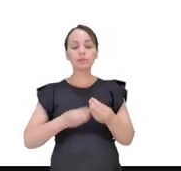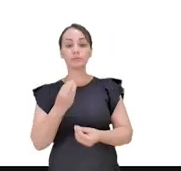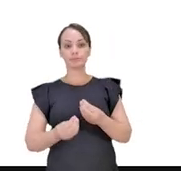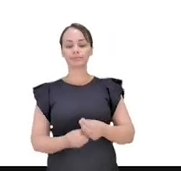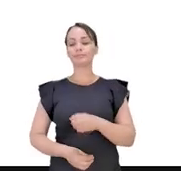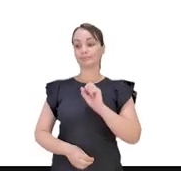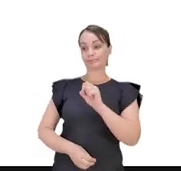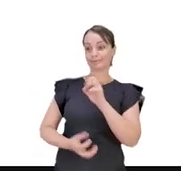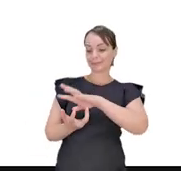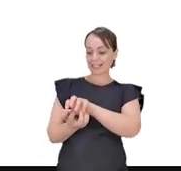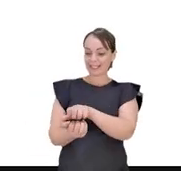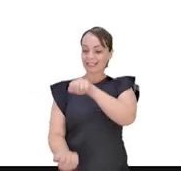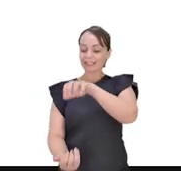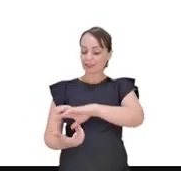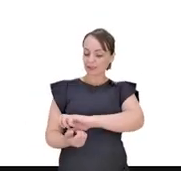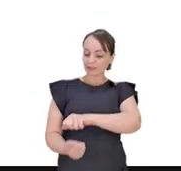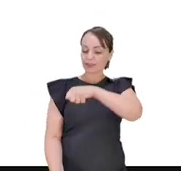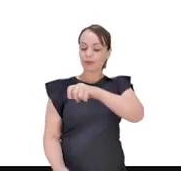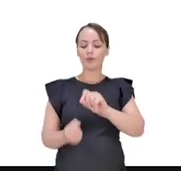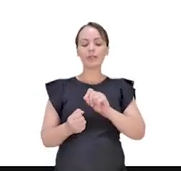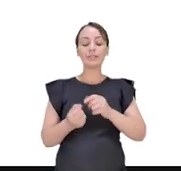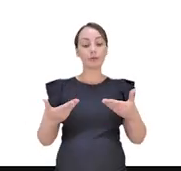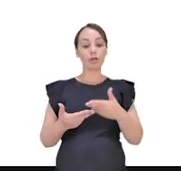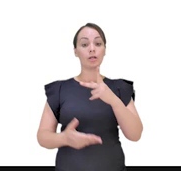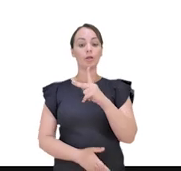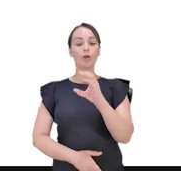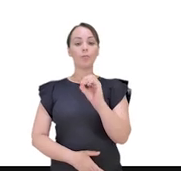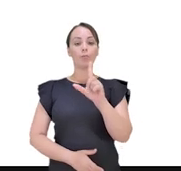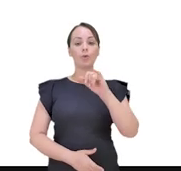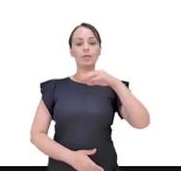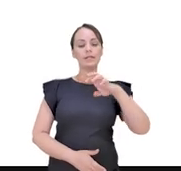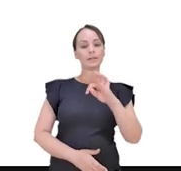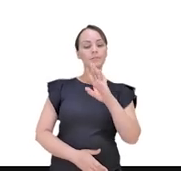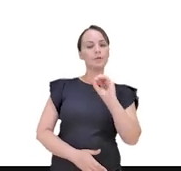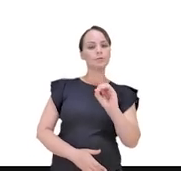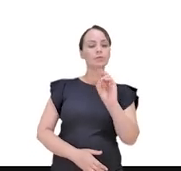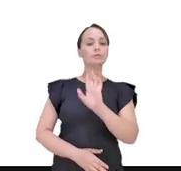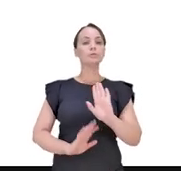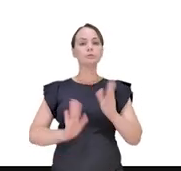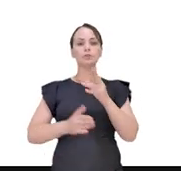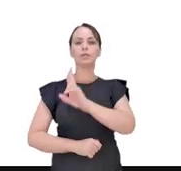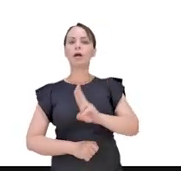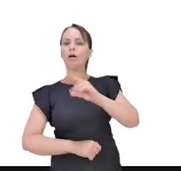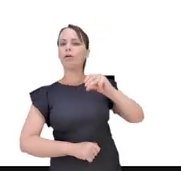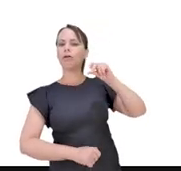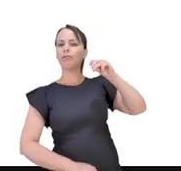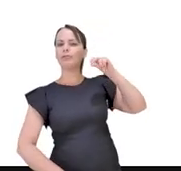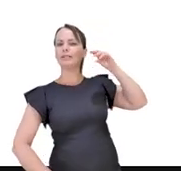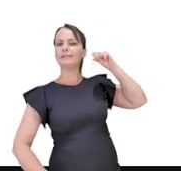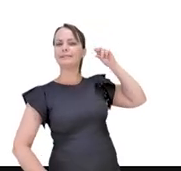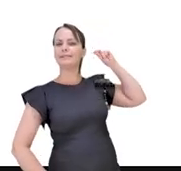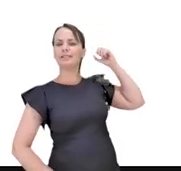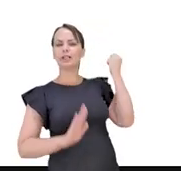que a garotada está fazendo hoje em dia, ele é um polímero, né? E esses polímeros aí, eles já são utilizados desde meados